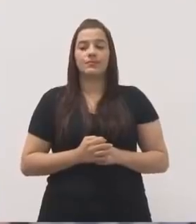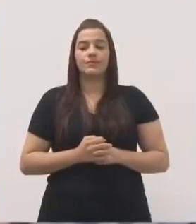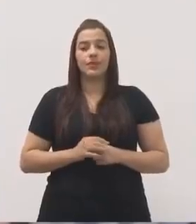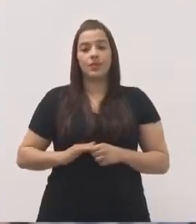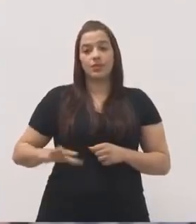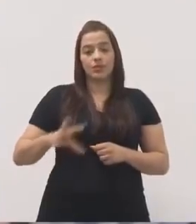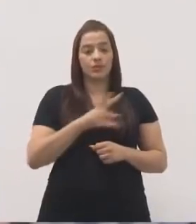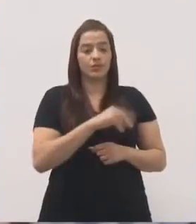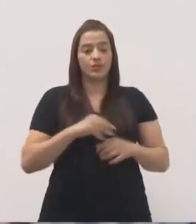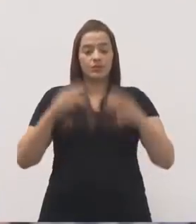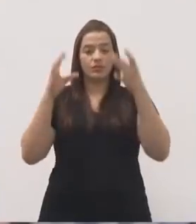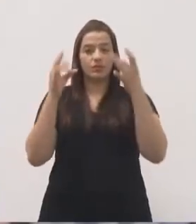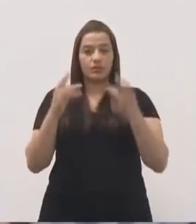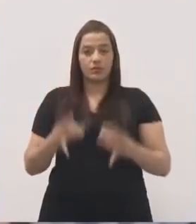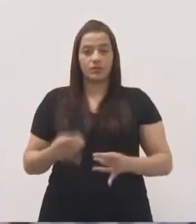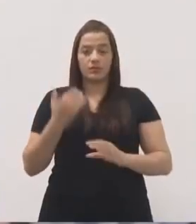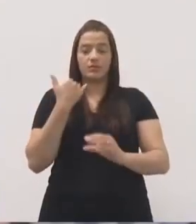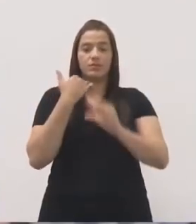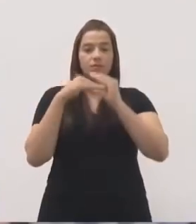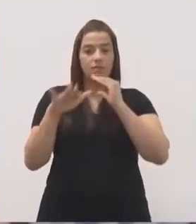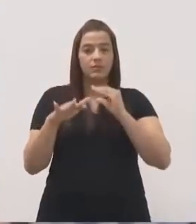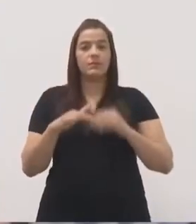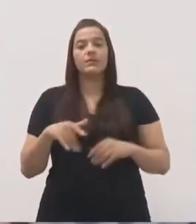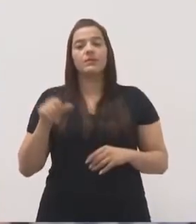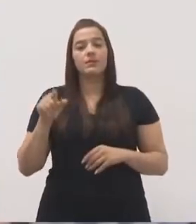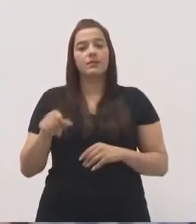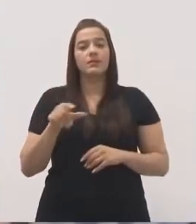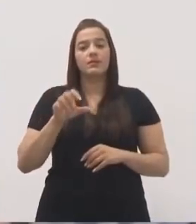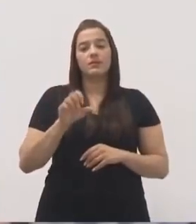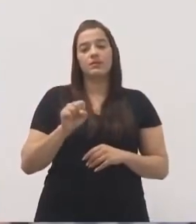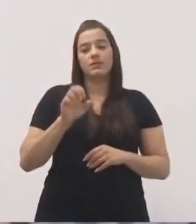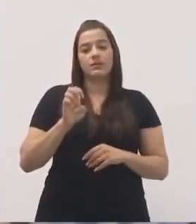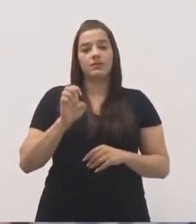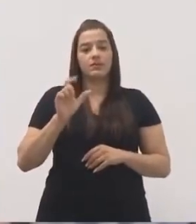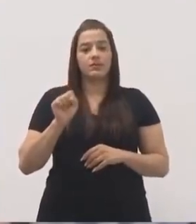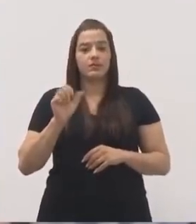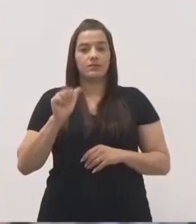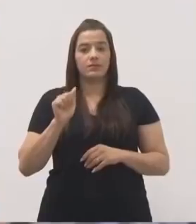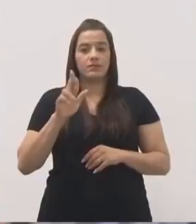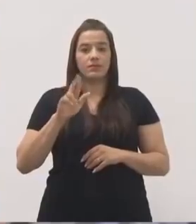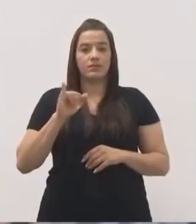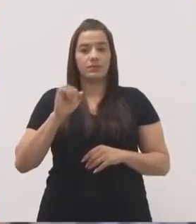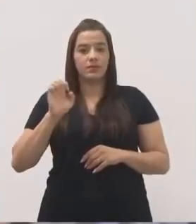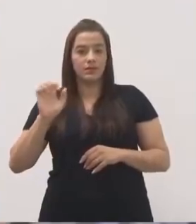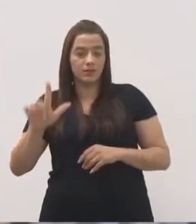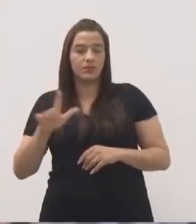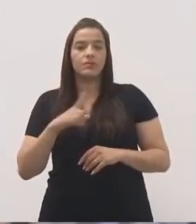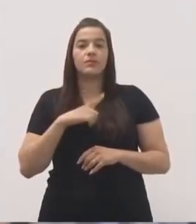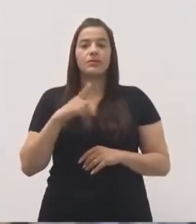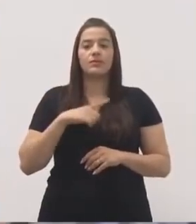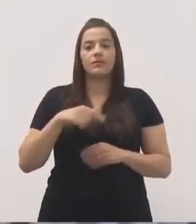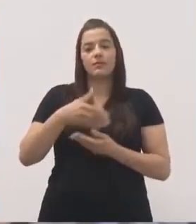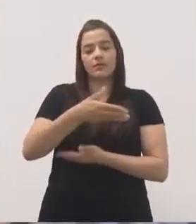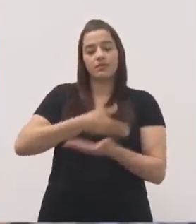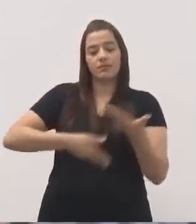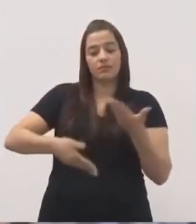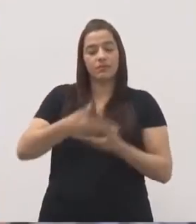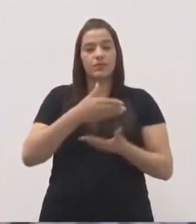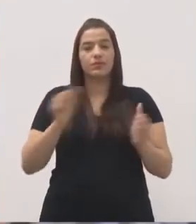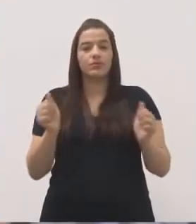todos os detalhes serão enviados aí pela Fundação Sesgran Rio, que é a nossa parceira que faz essa interlocução aí com